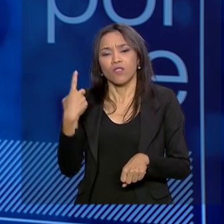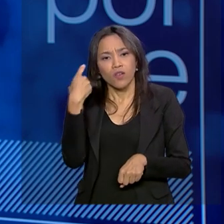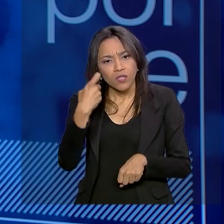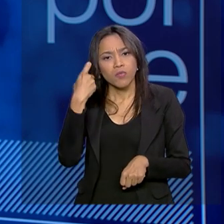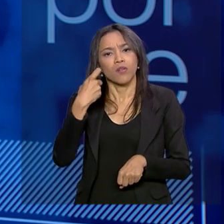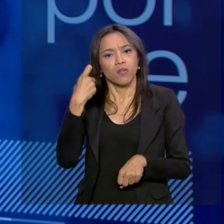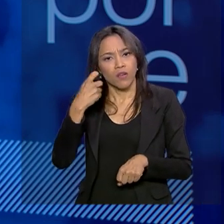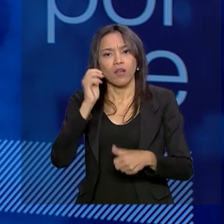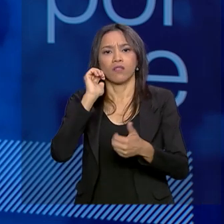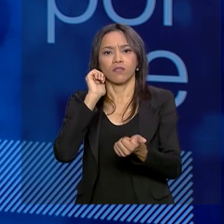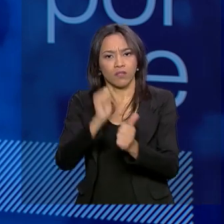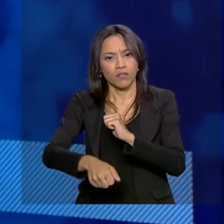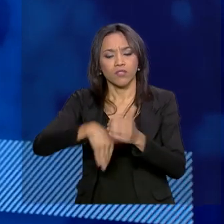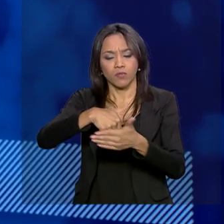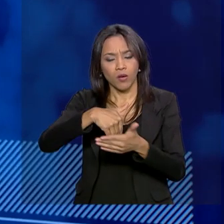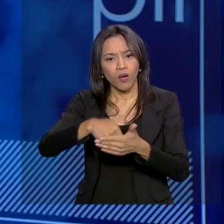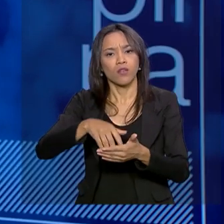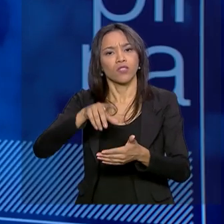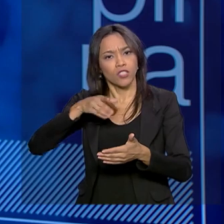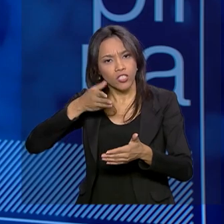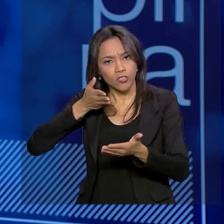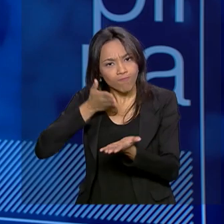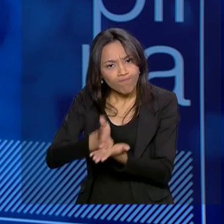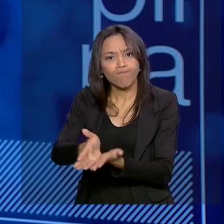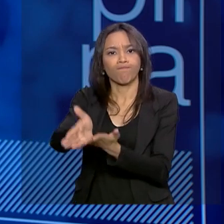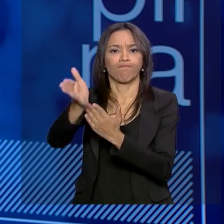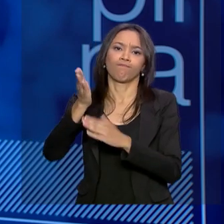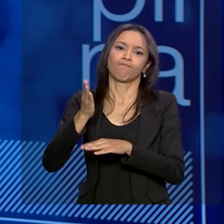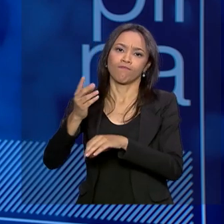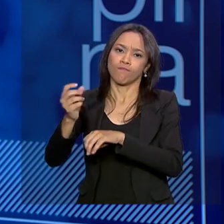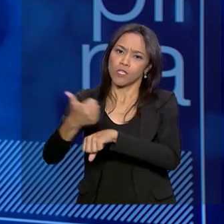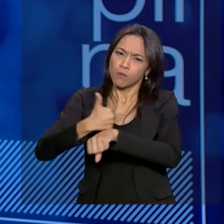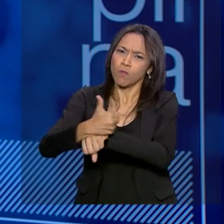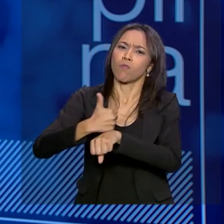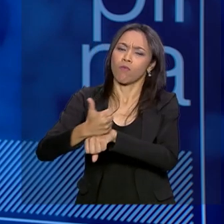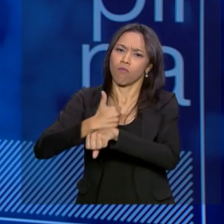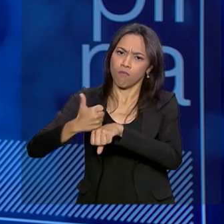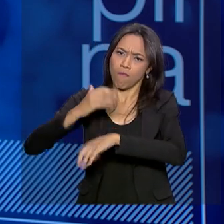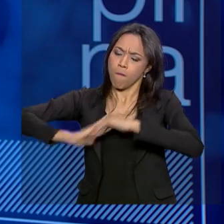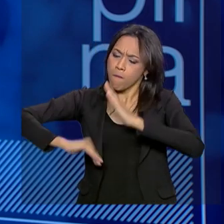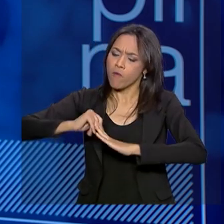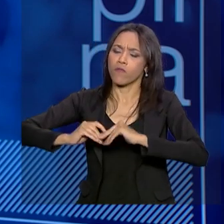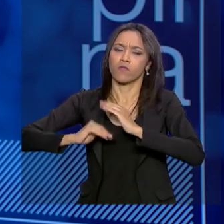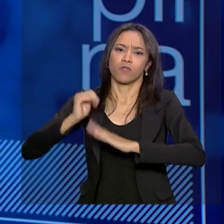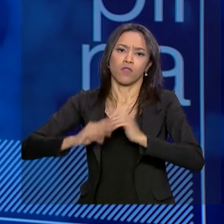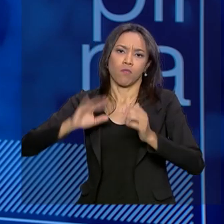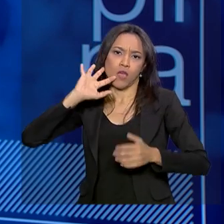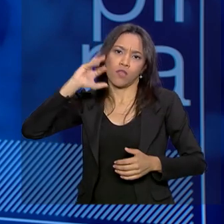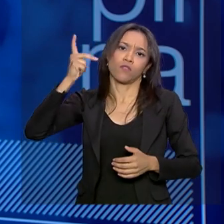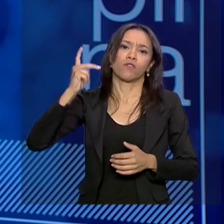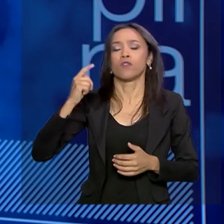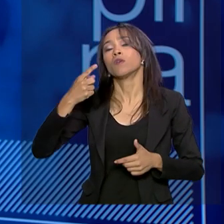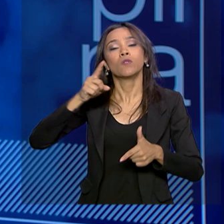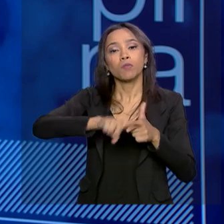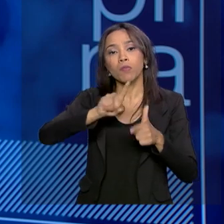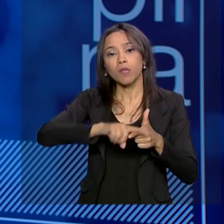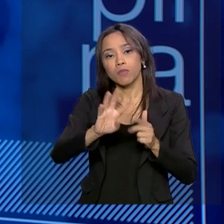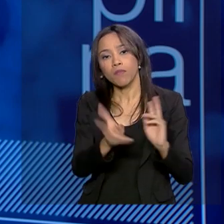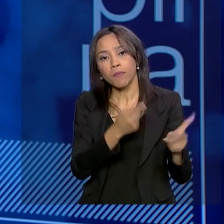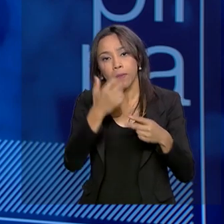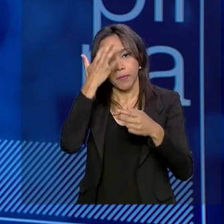futebol, de regularizar o futebol total, agindo principalmente nas causas, e aí já incluindo